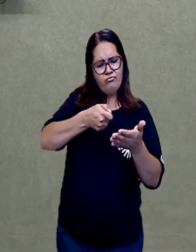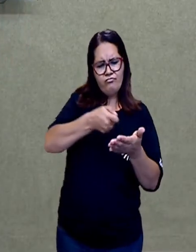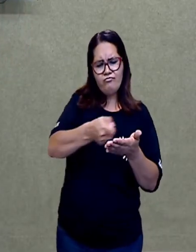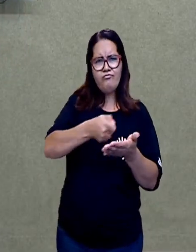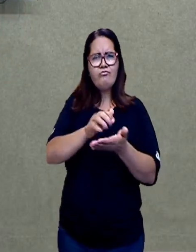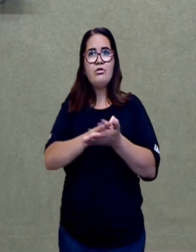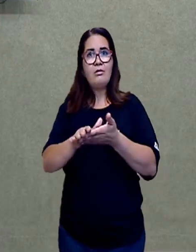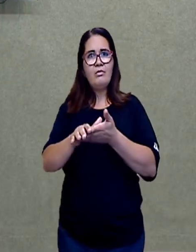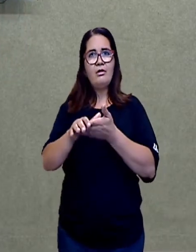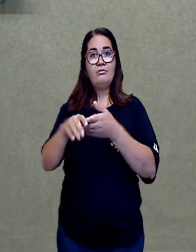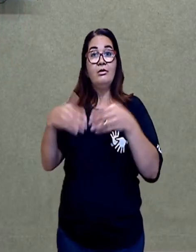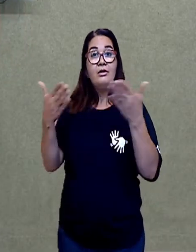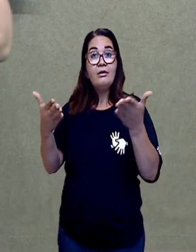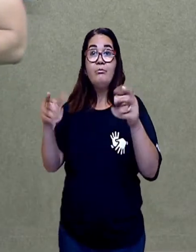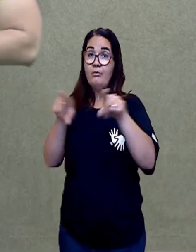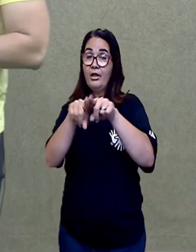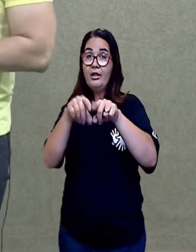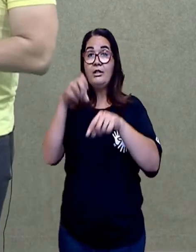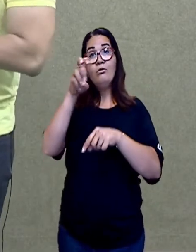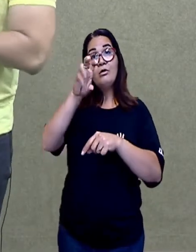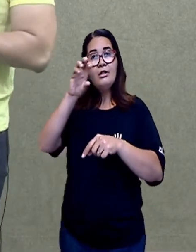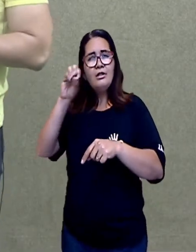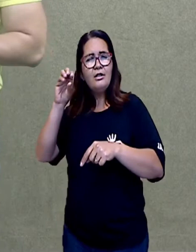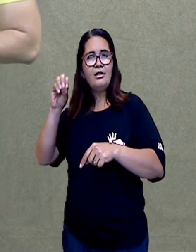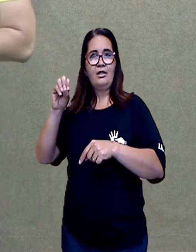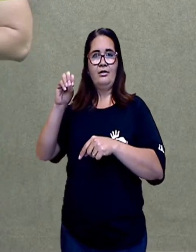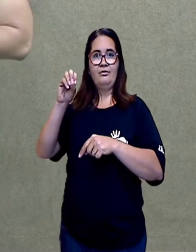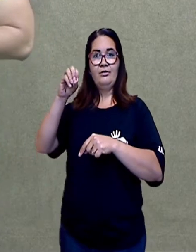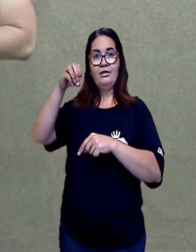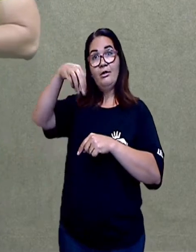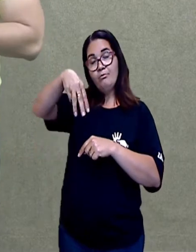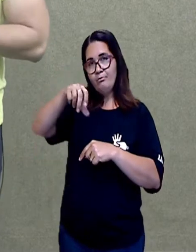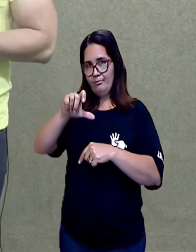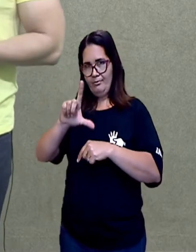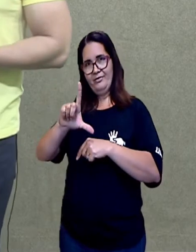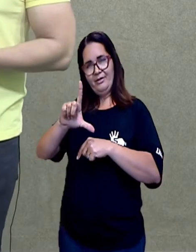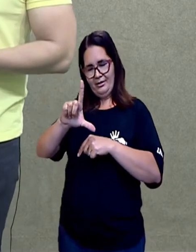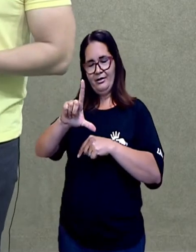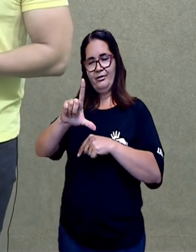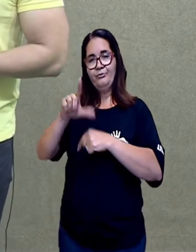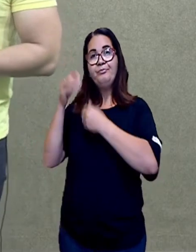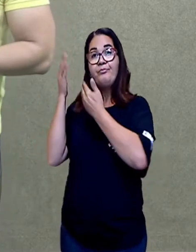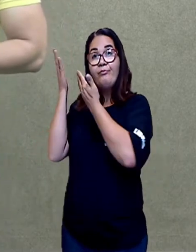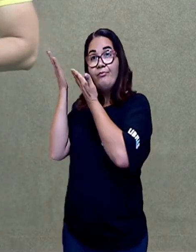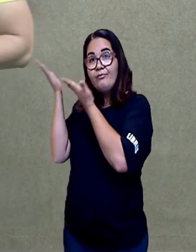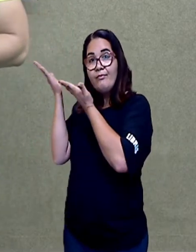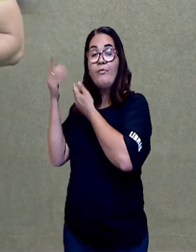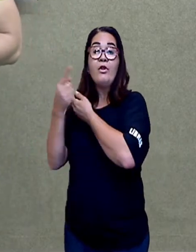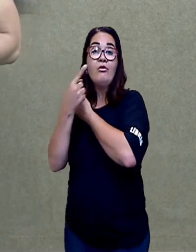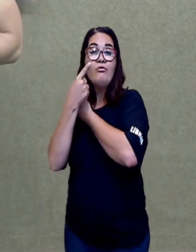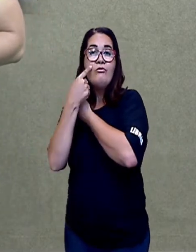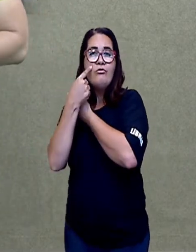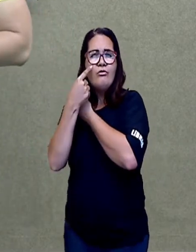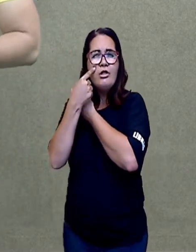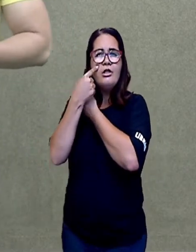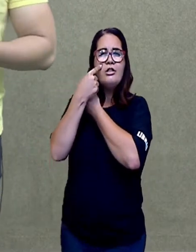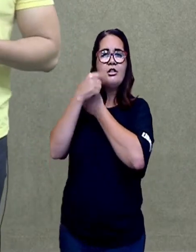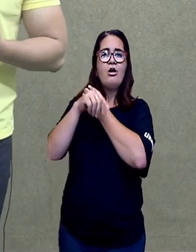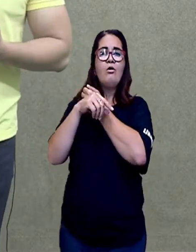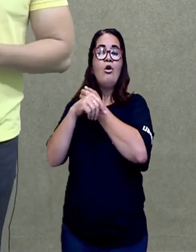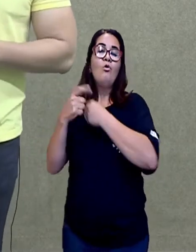temos diversos elementos aqui que podem ser caracterizados como medidas de capacidade. O